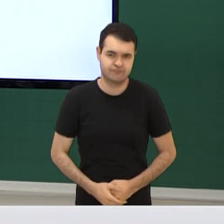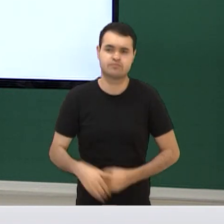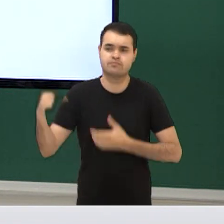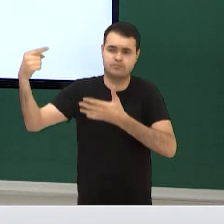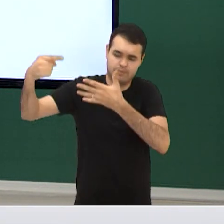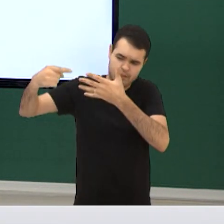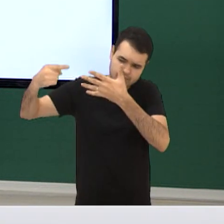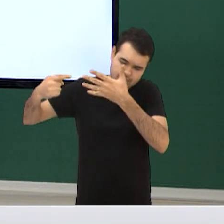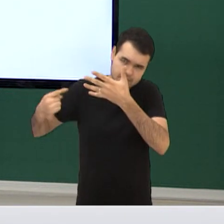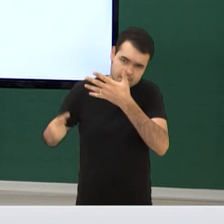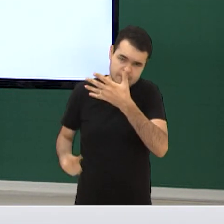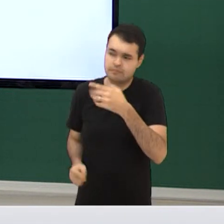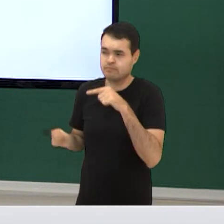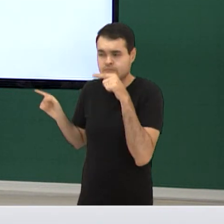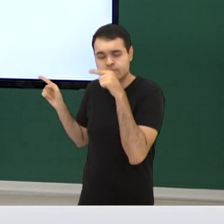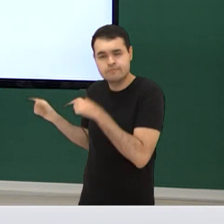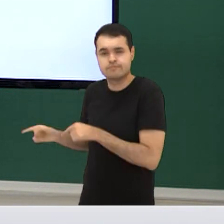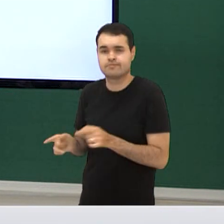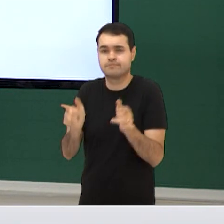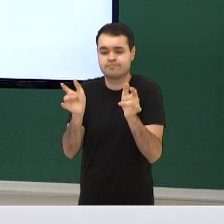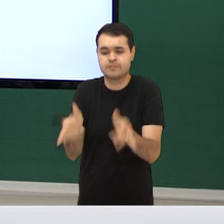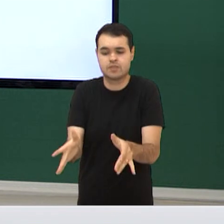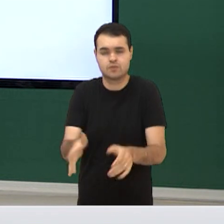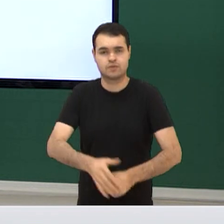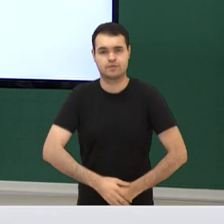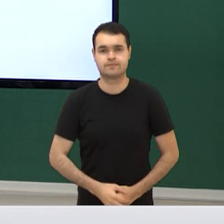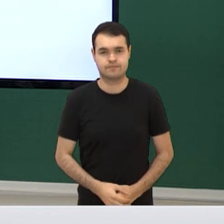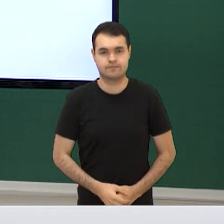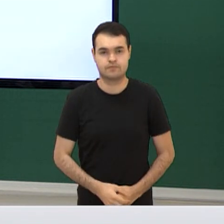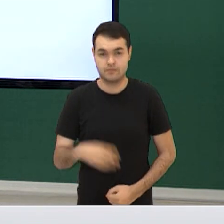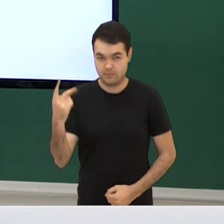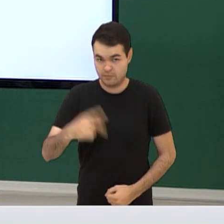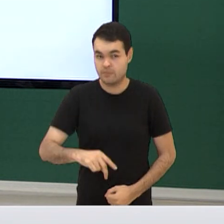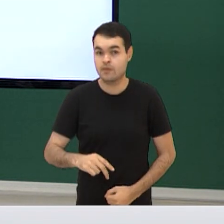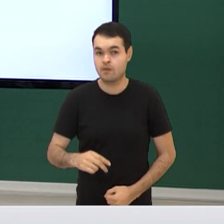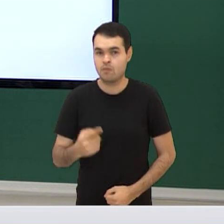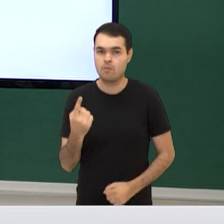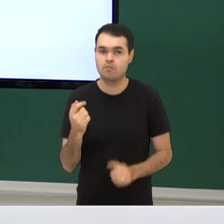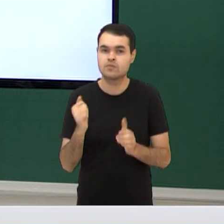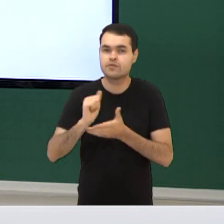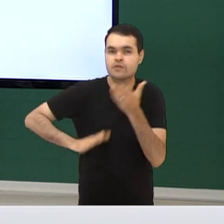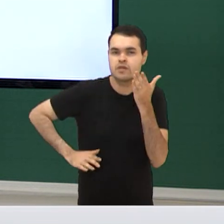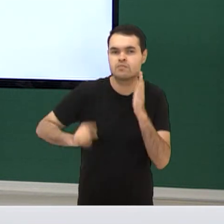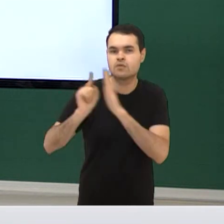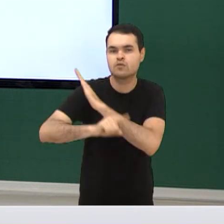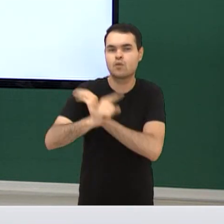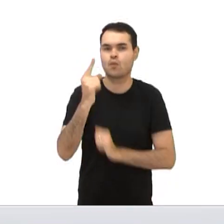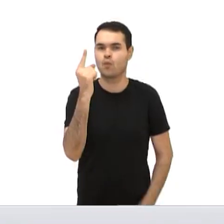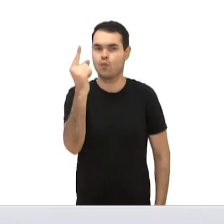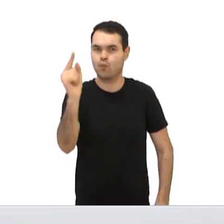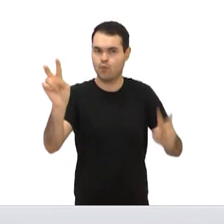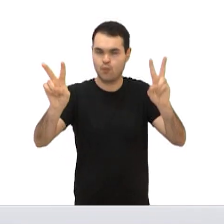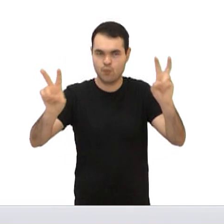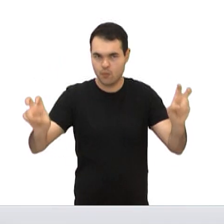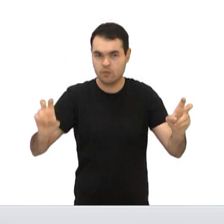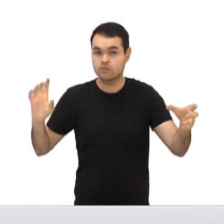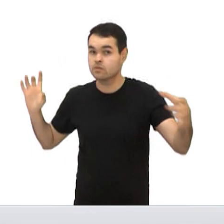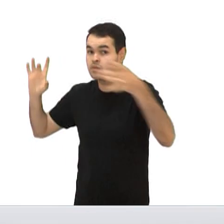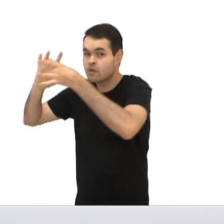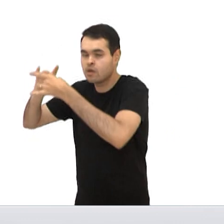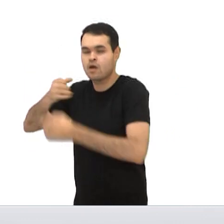cima dessa questão do abandono. Vamos para o exercício 1, que trata sobre isso, ó. De acordo